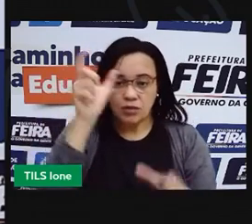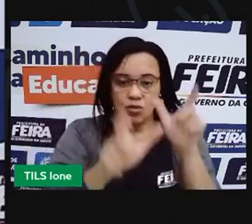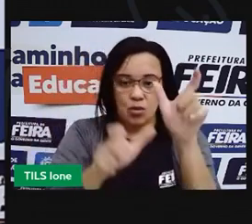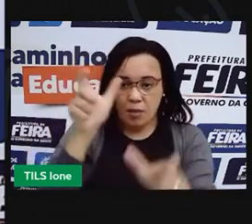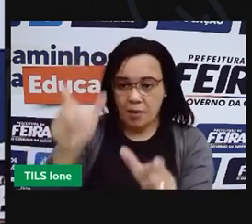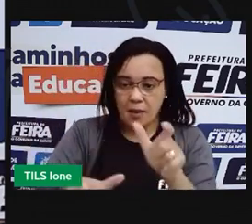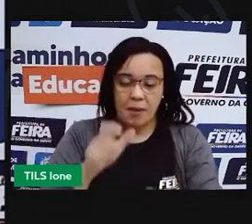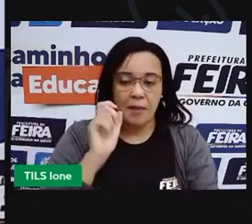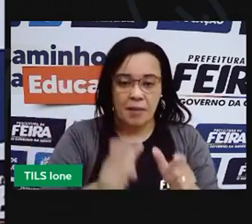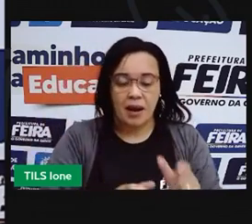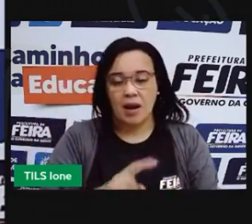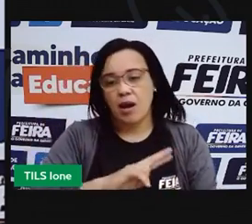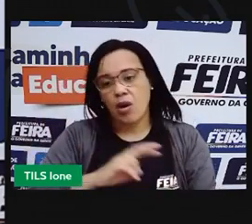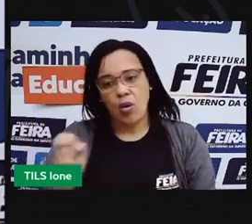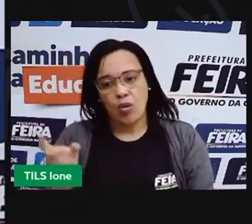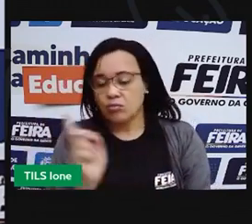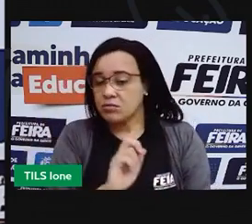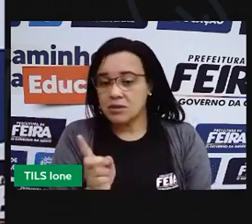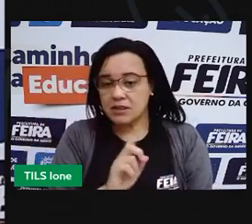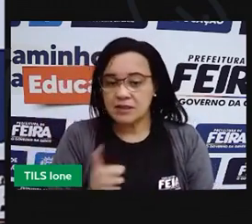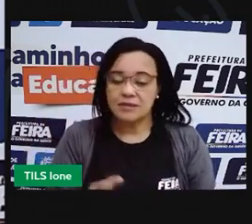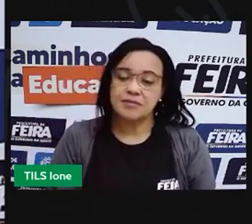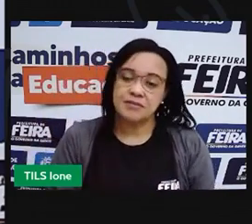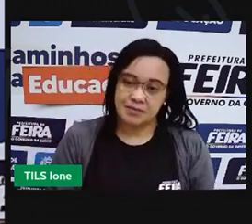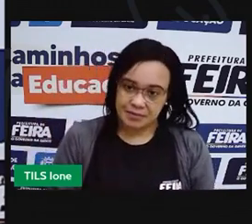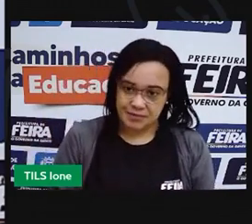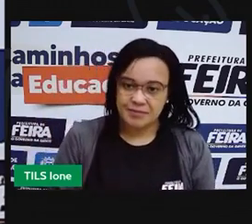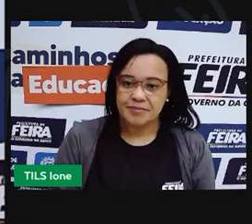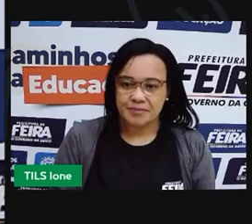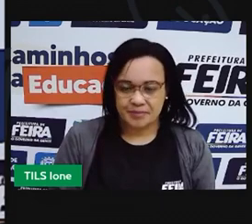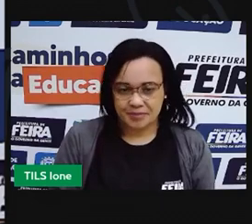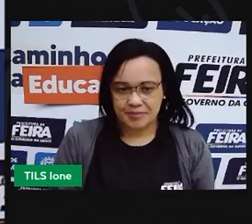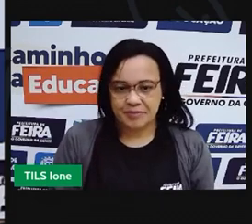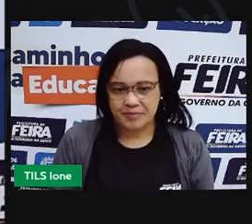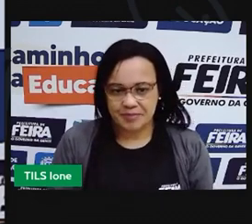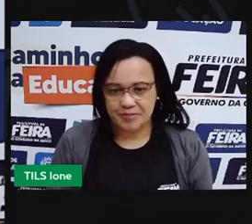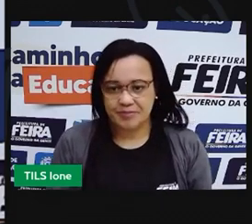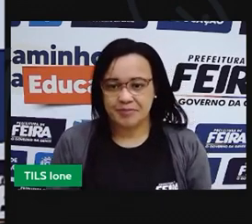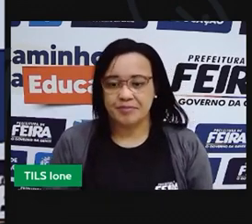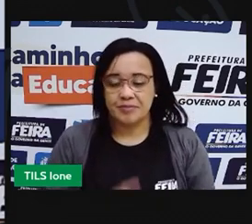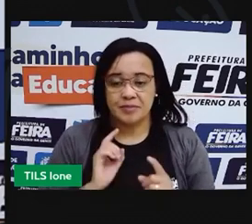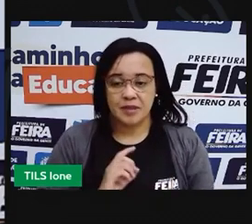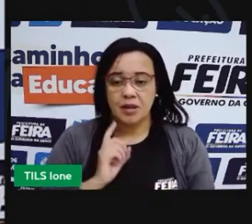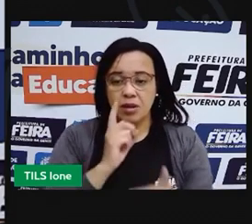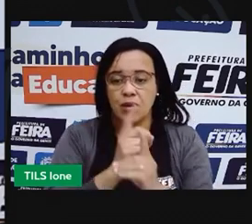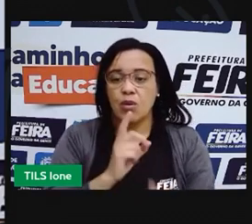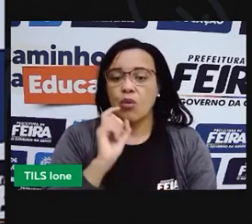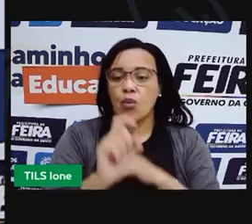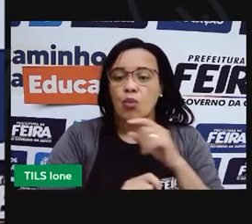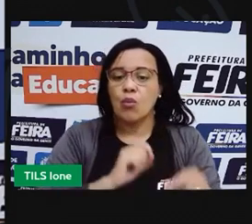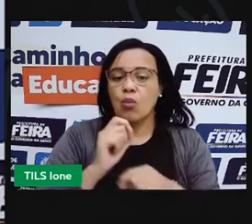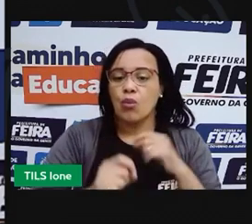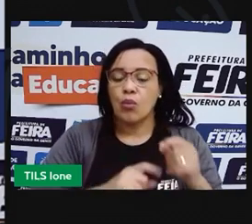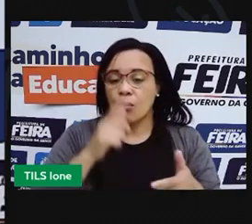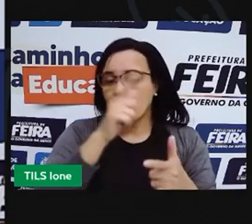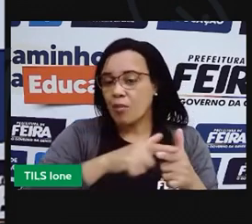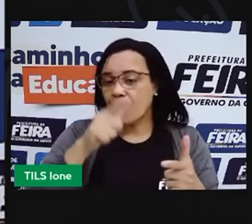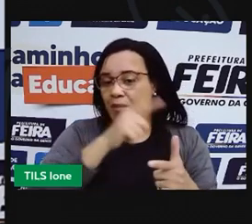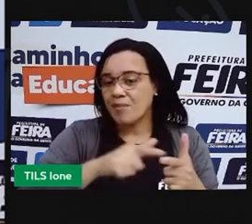o clima. Né, aquela parte ali do desenvolvimento, onde a gente identifica qual é a situação do